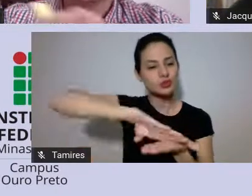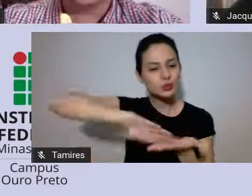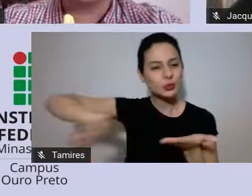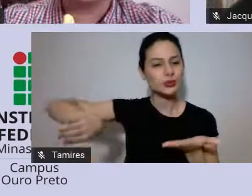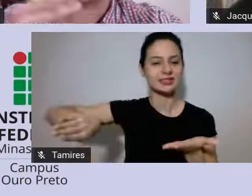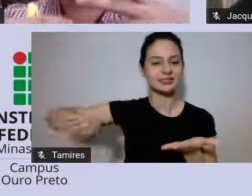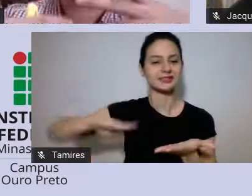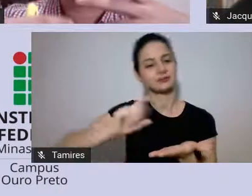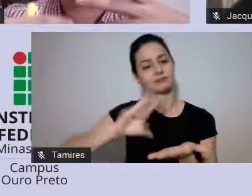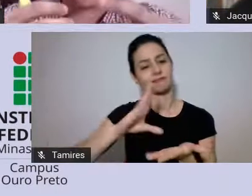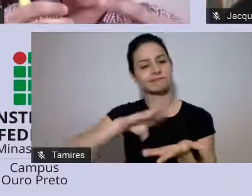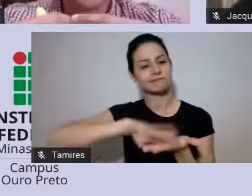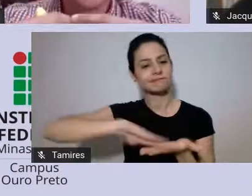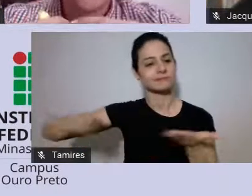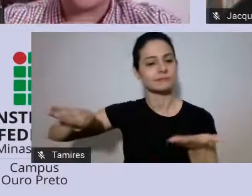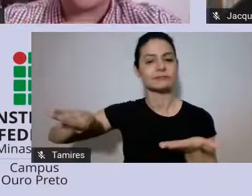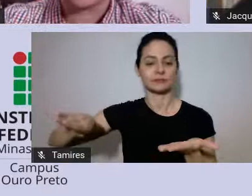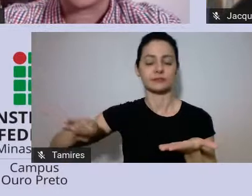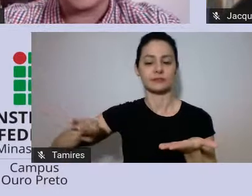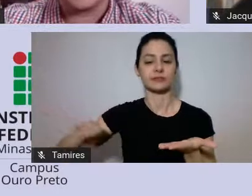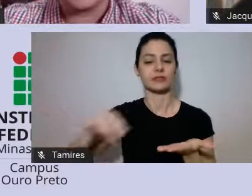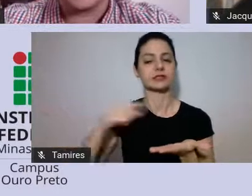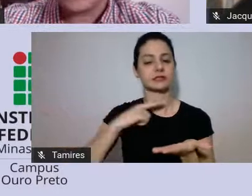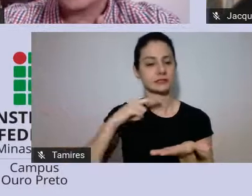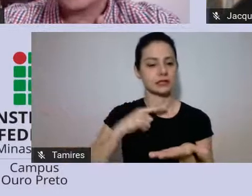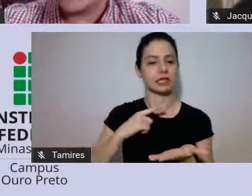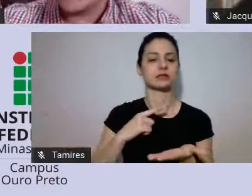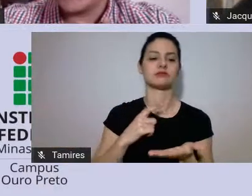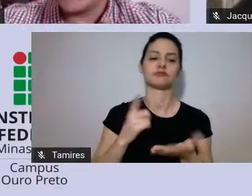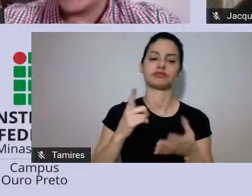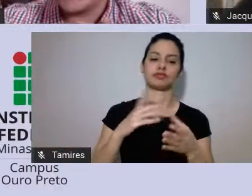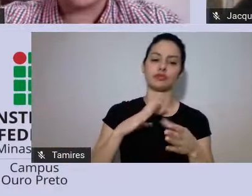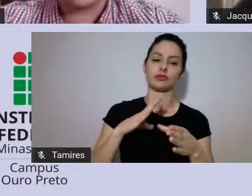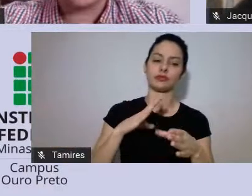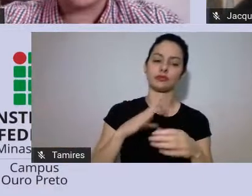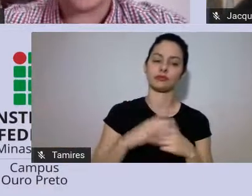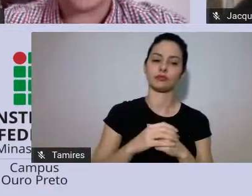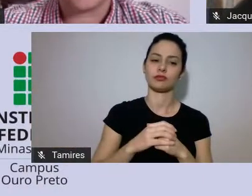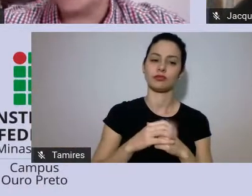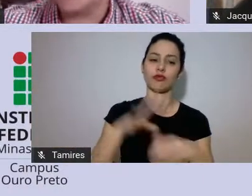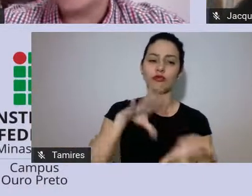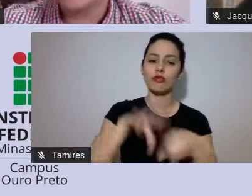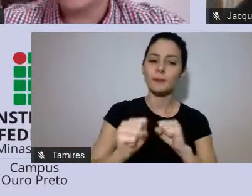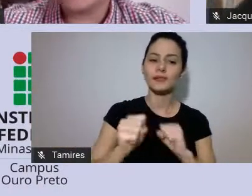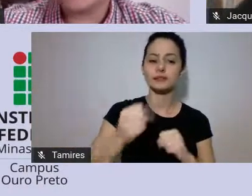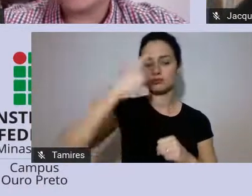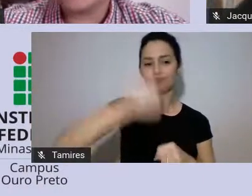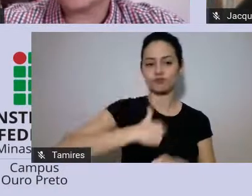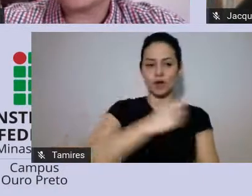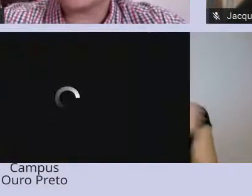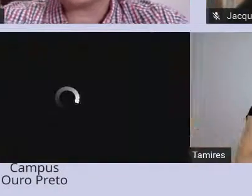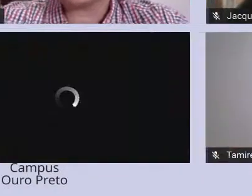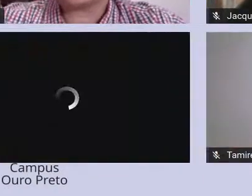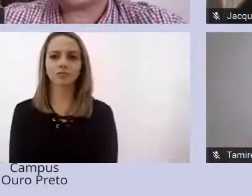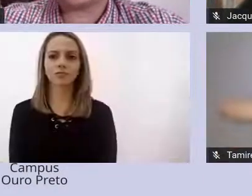excludentes e exclusivas que advêm da formação de um estudante de gastronomia,